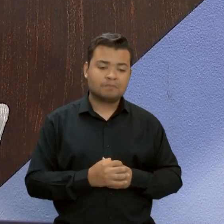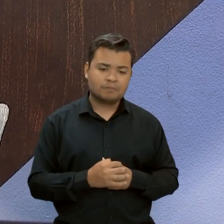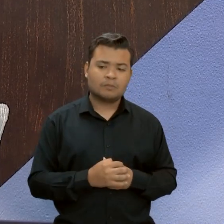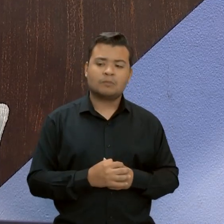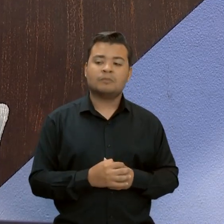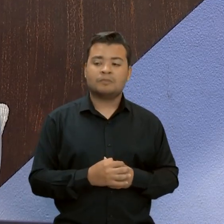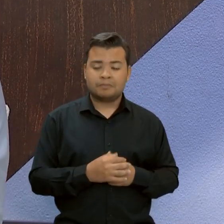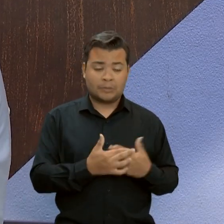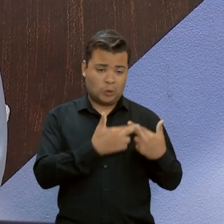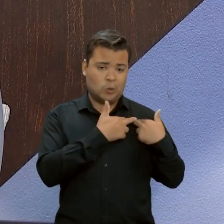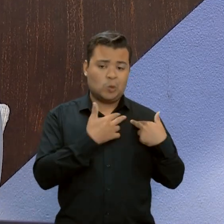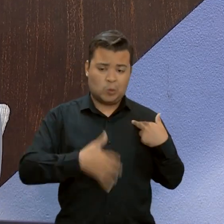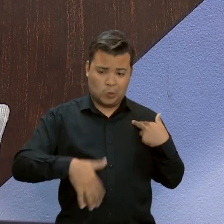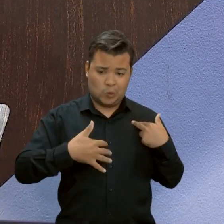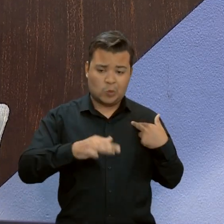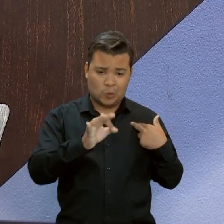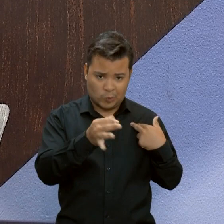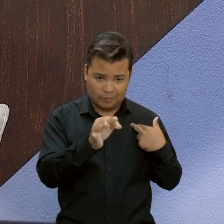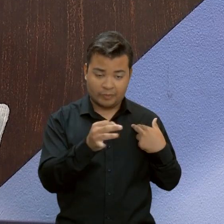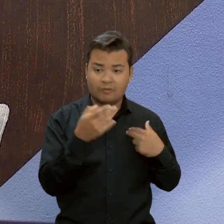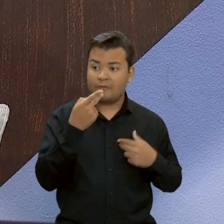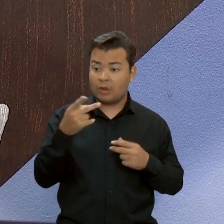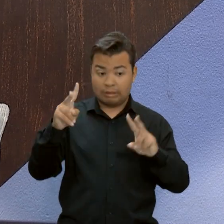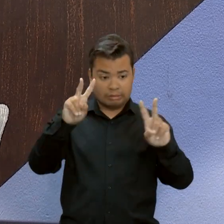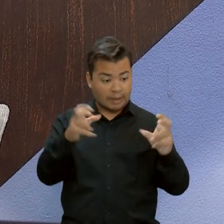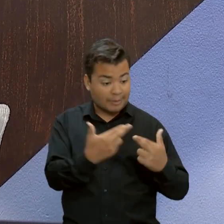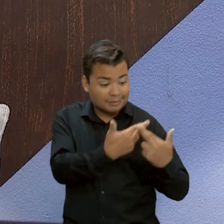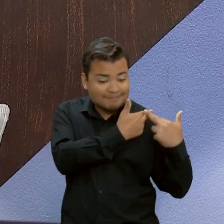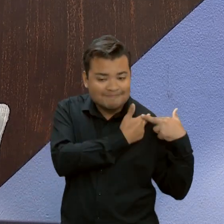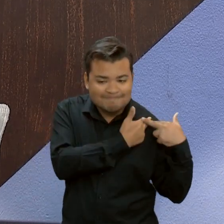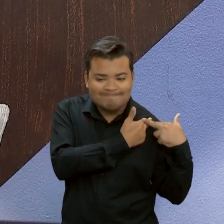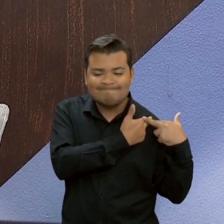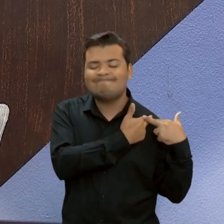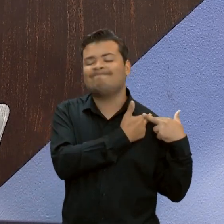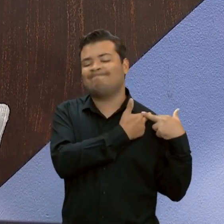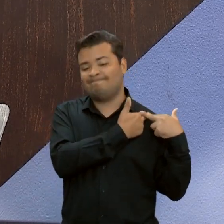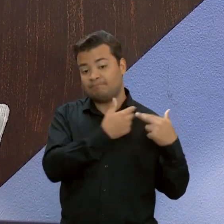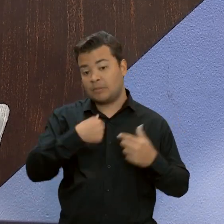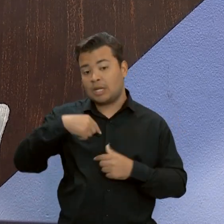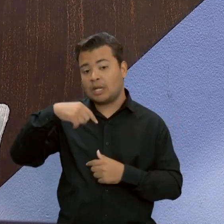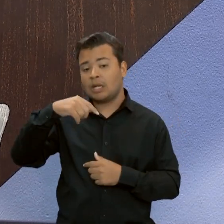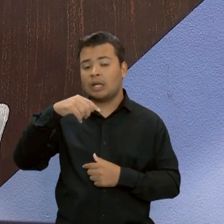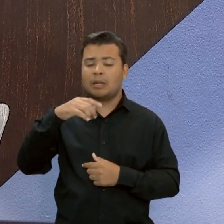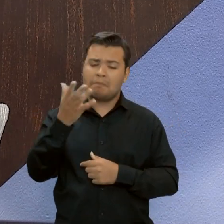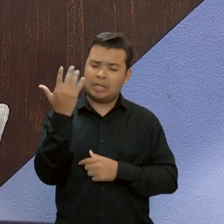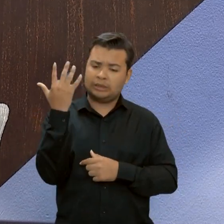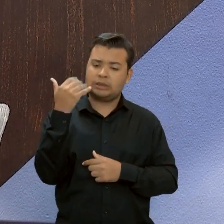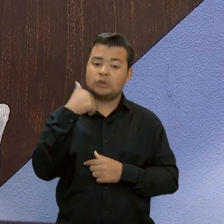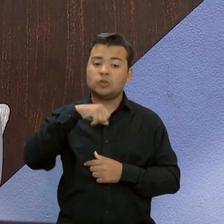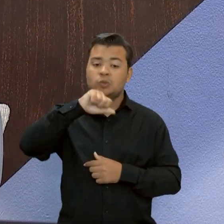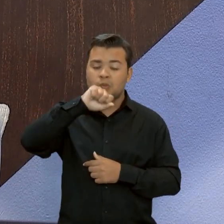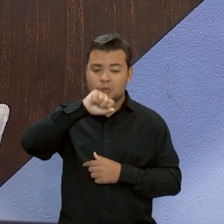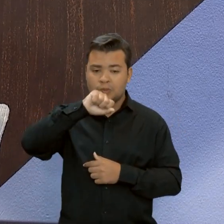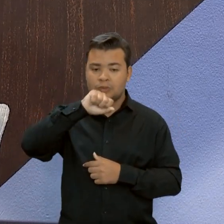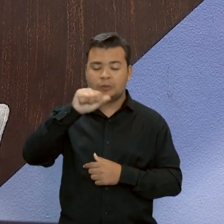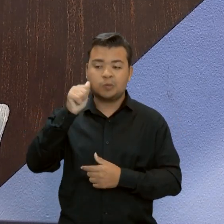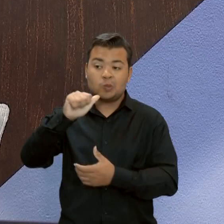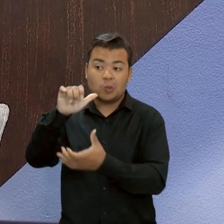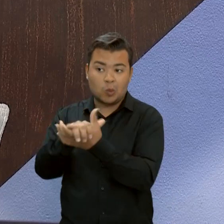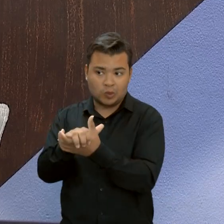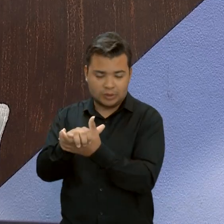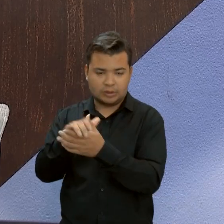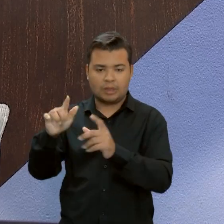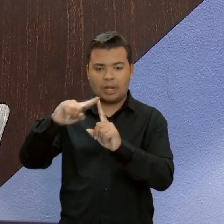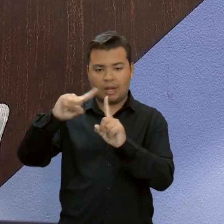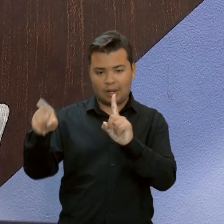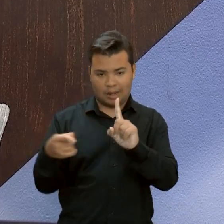é interessante você falar de responsabilidade, porque o que me faz recordar quando a minha esposa ficou grávida, que é a Raíssa, o nome dela é